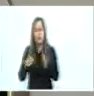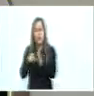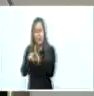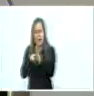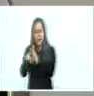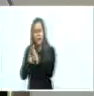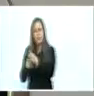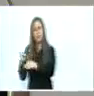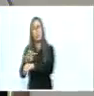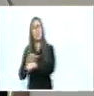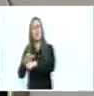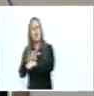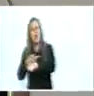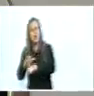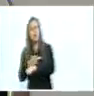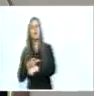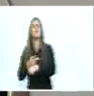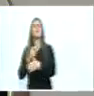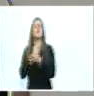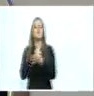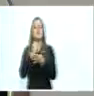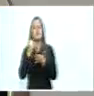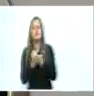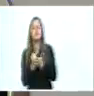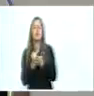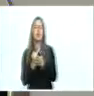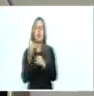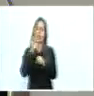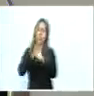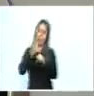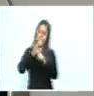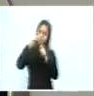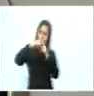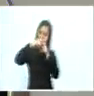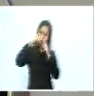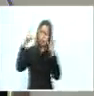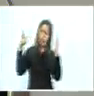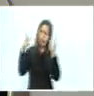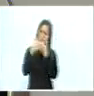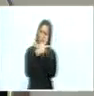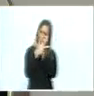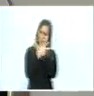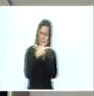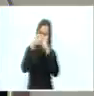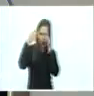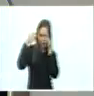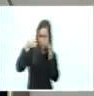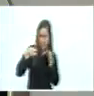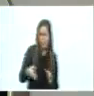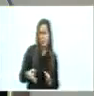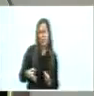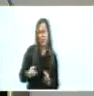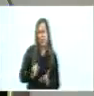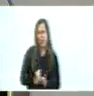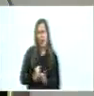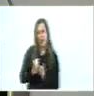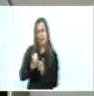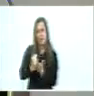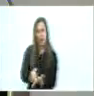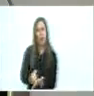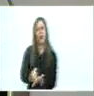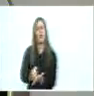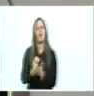inserção do curso de medicina através da universidade, com certeza vai dar substância,